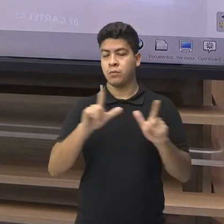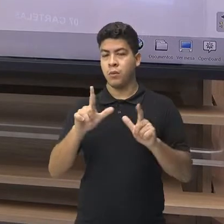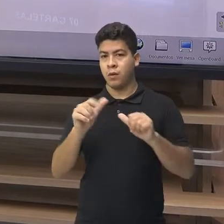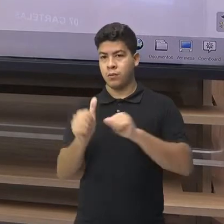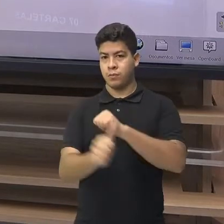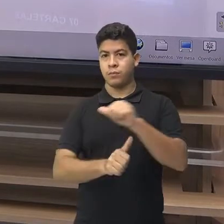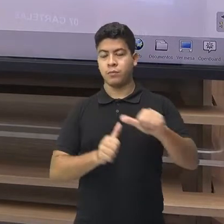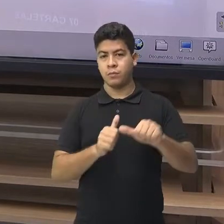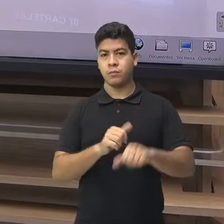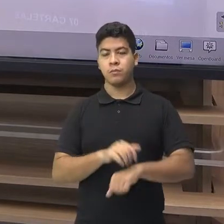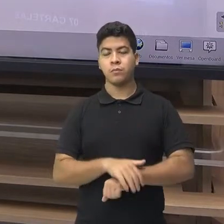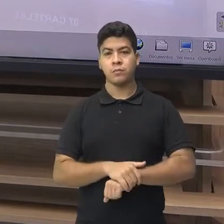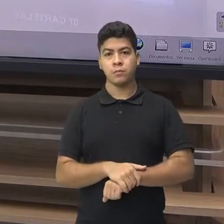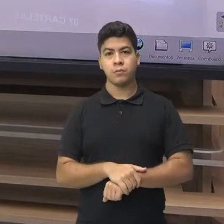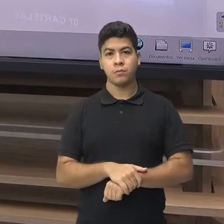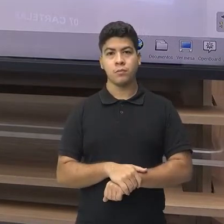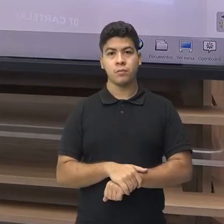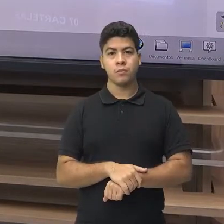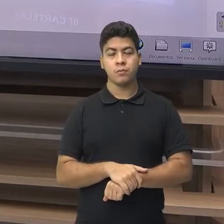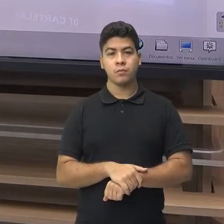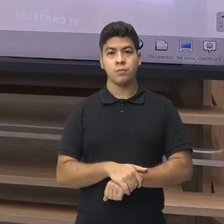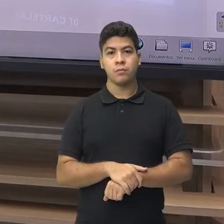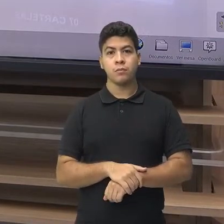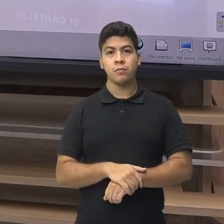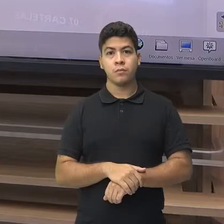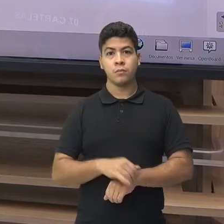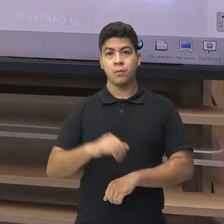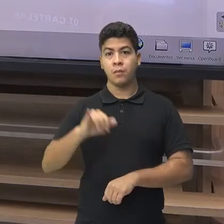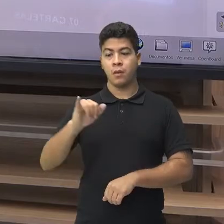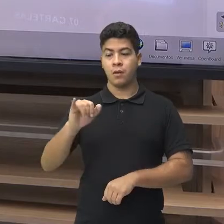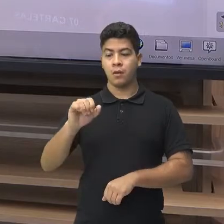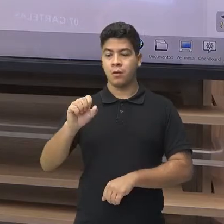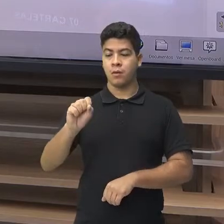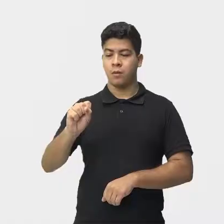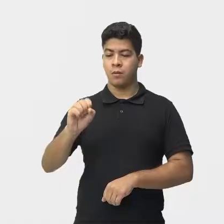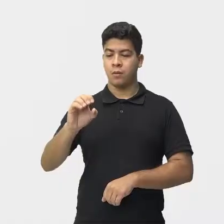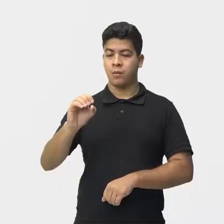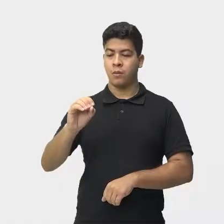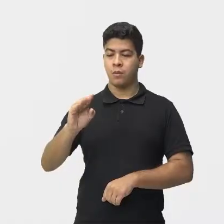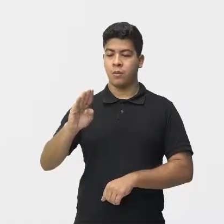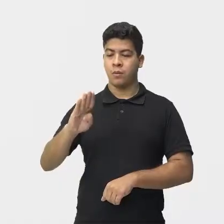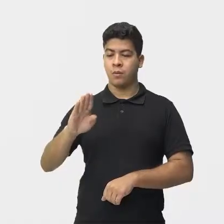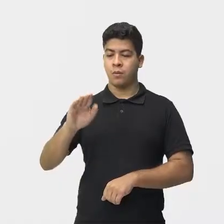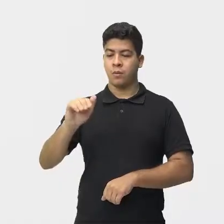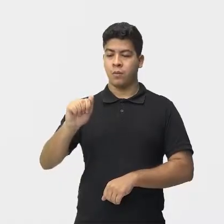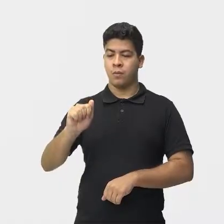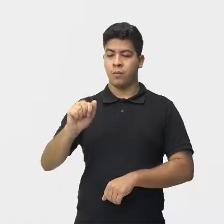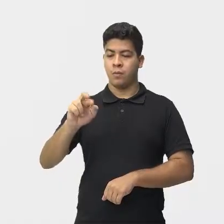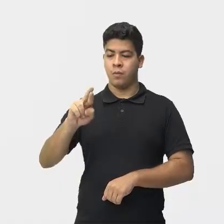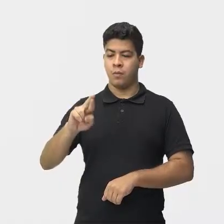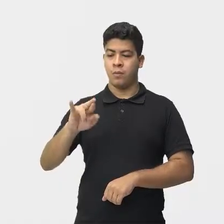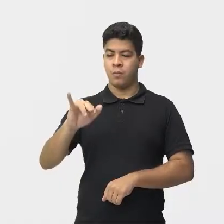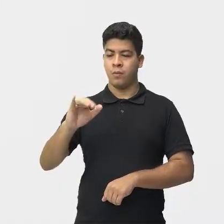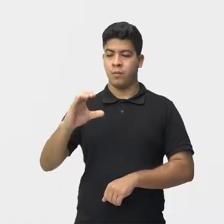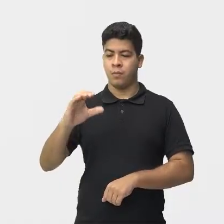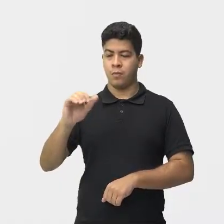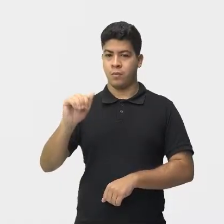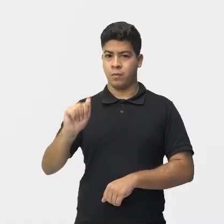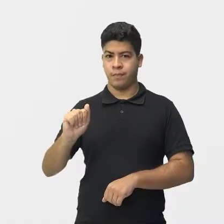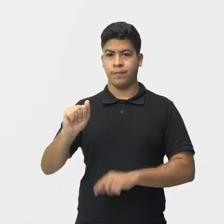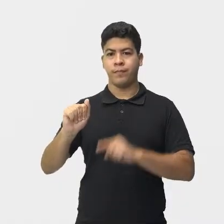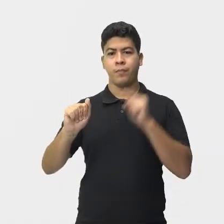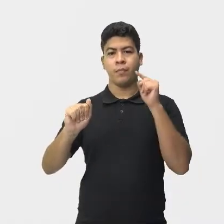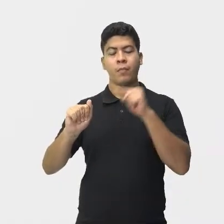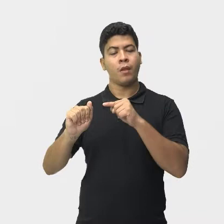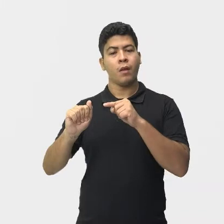agora, que é chamada de transformação isobárica. Na transformação isobárica, nós temos a